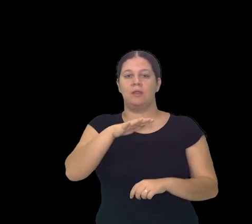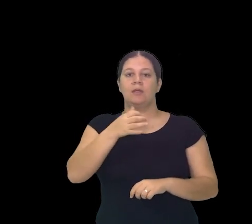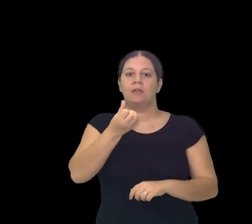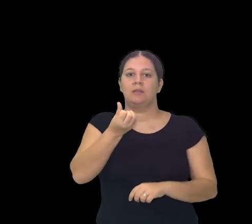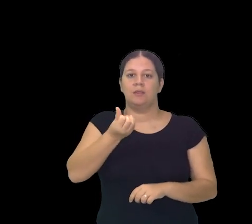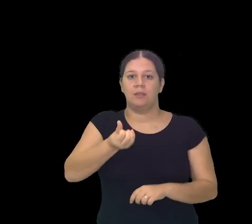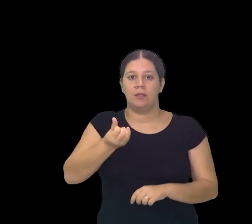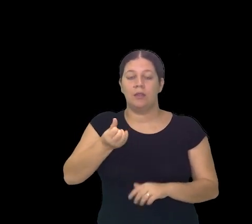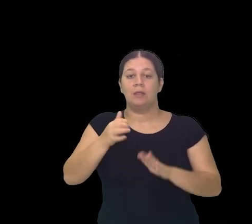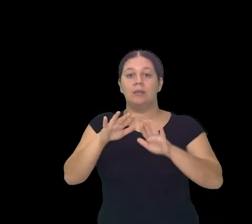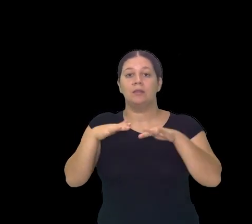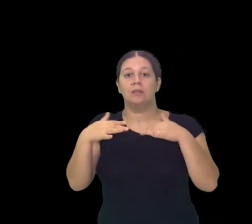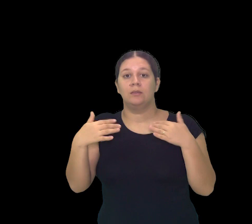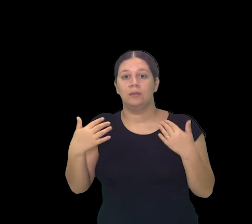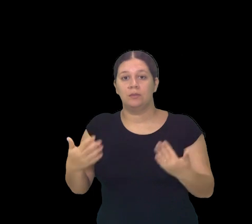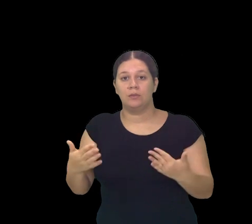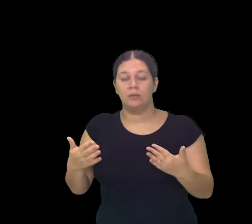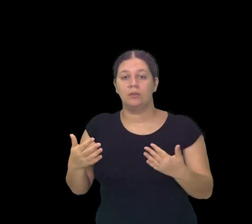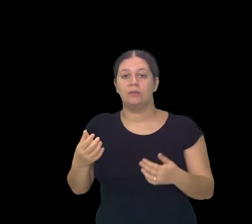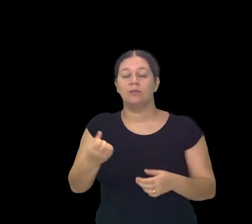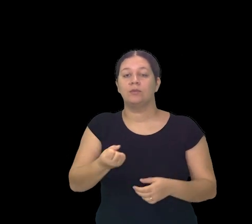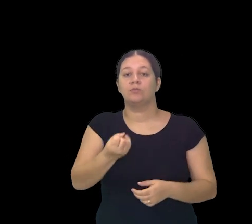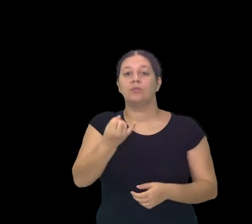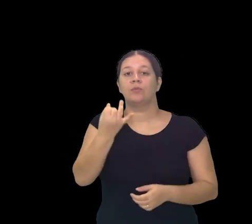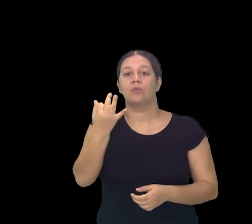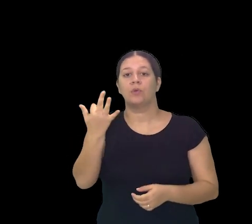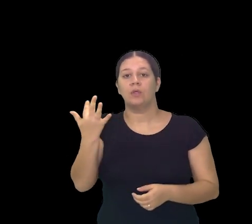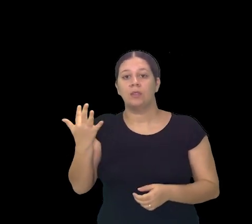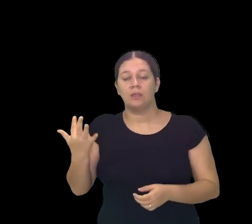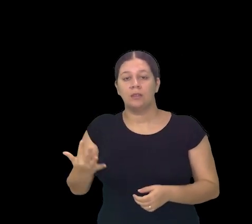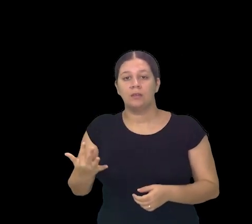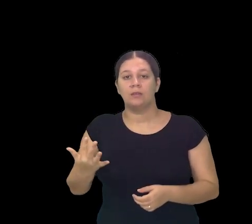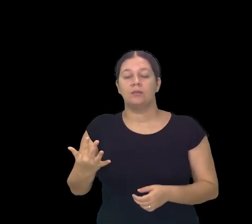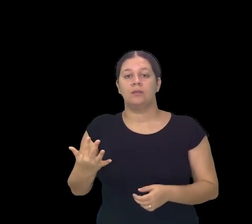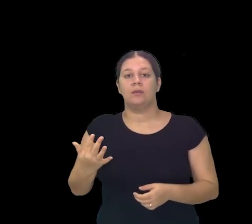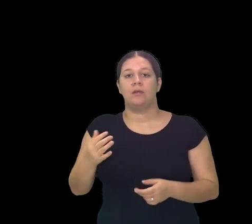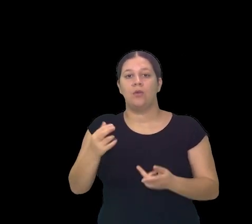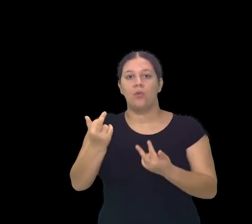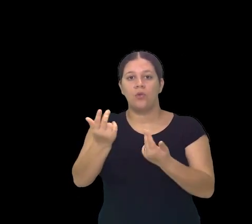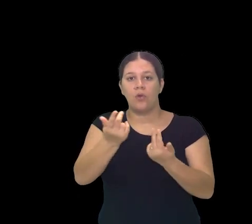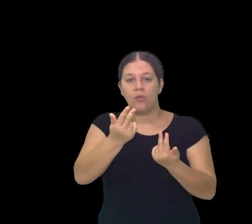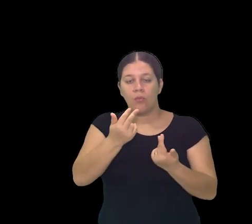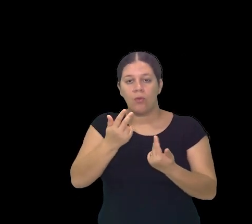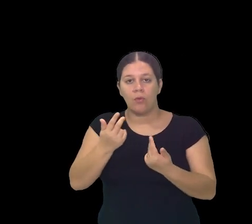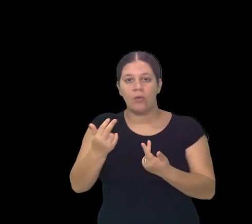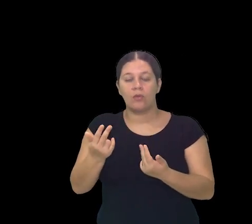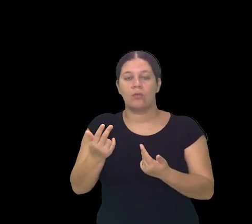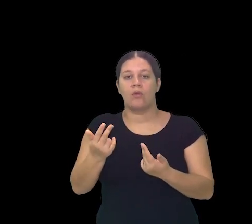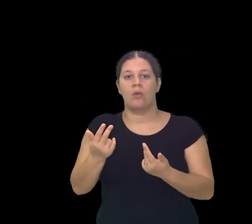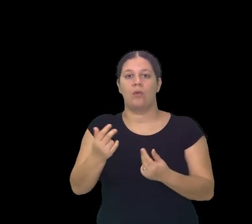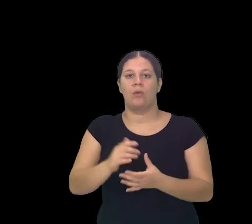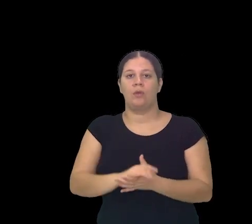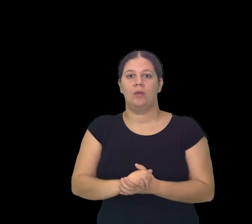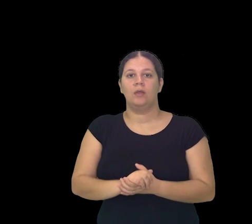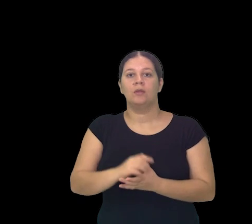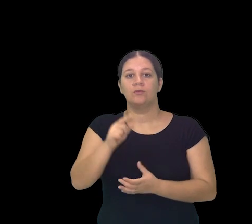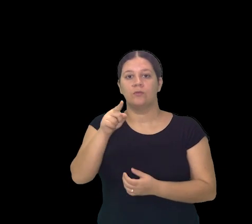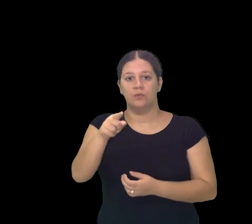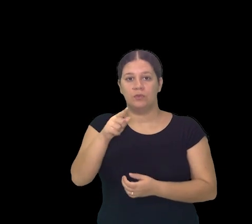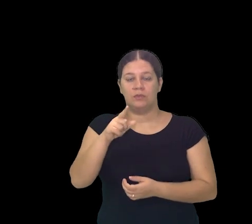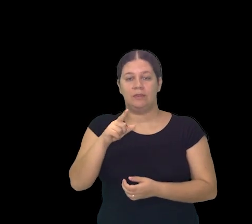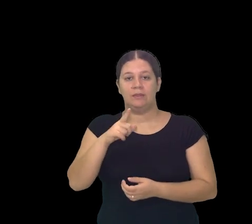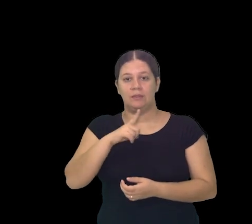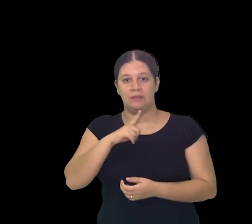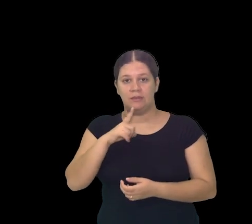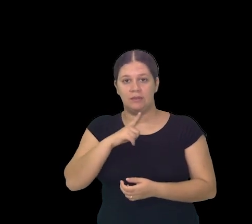6 pequenos. Então, quantas secções do mesmo tamanho vai ter nessa coisa inteira?